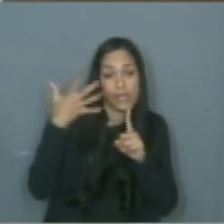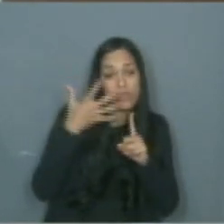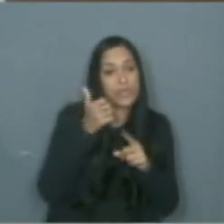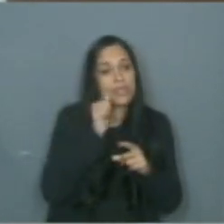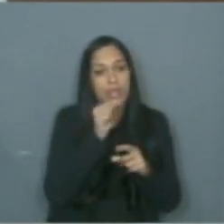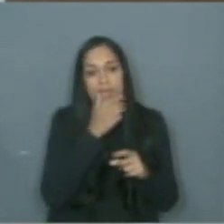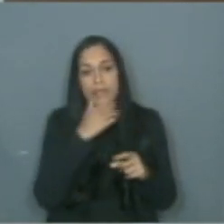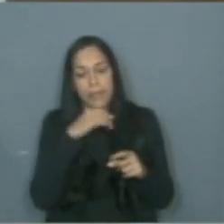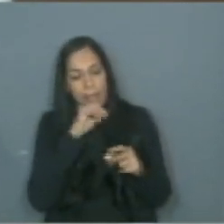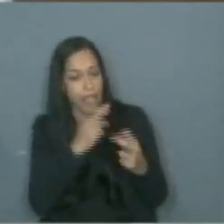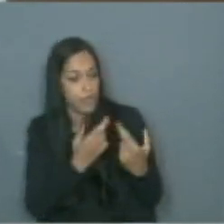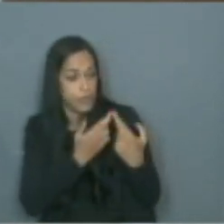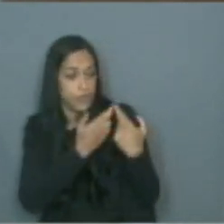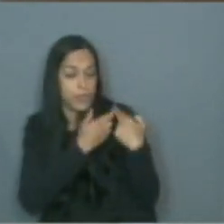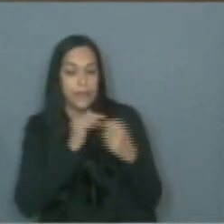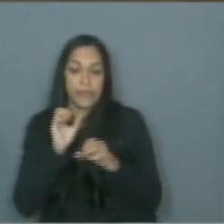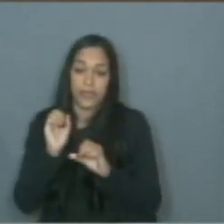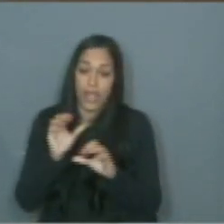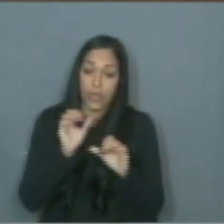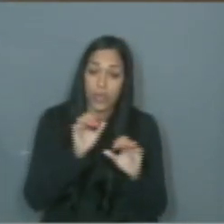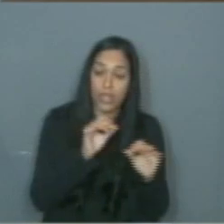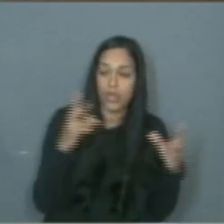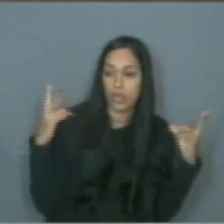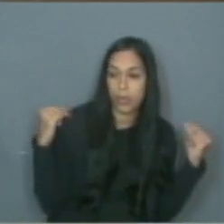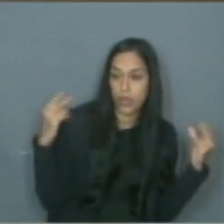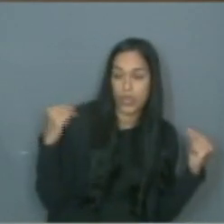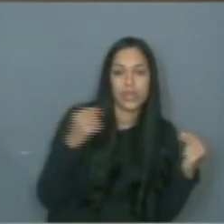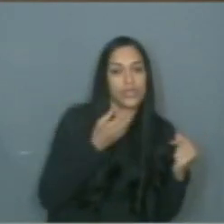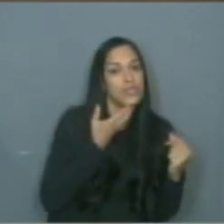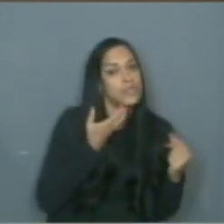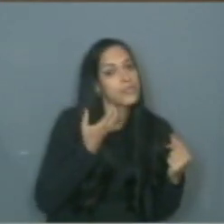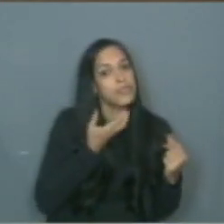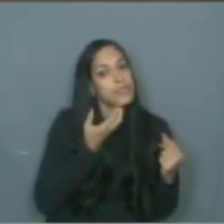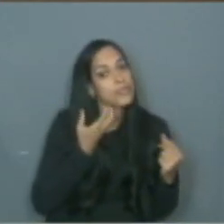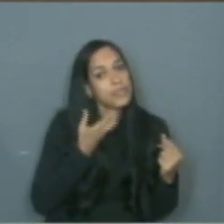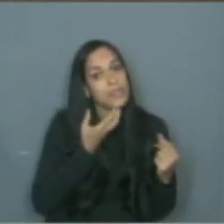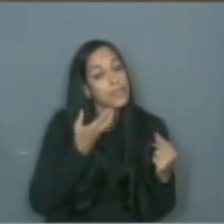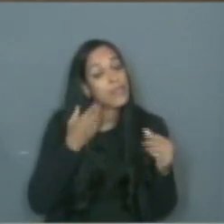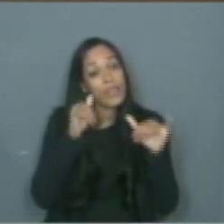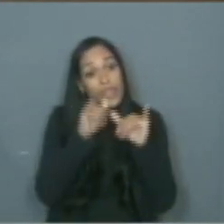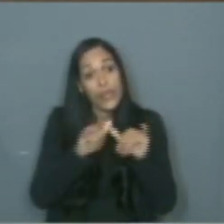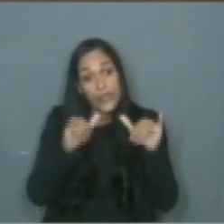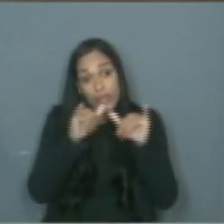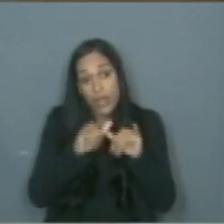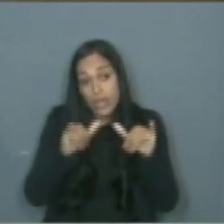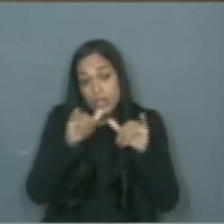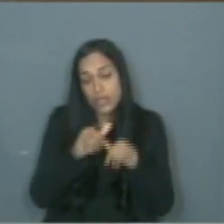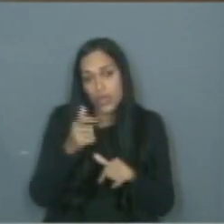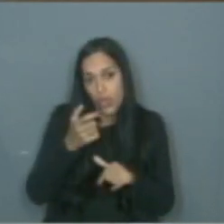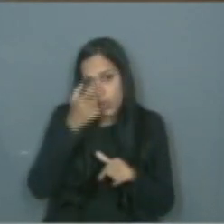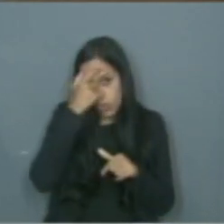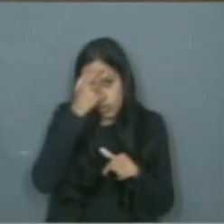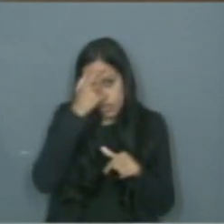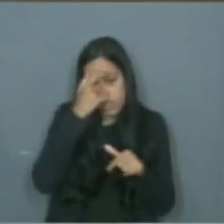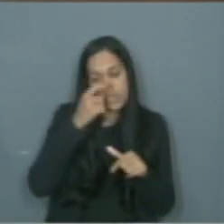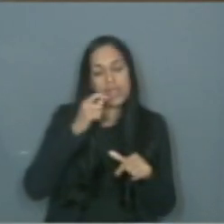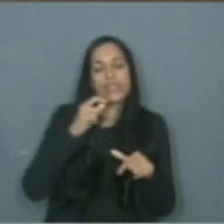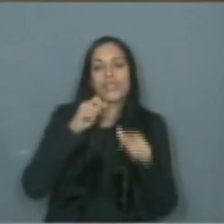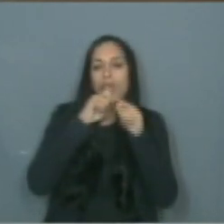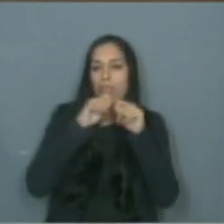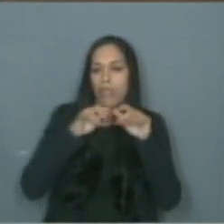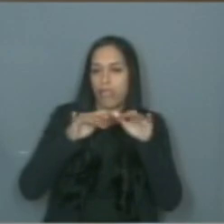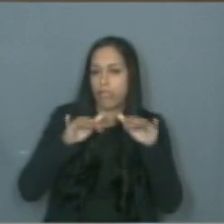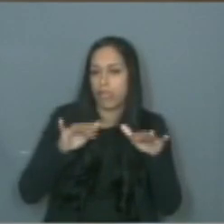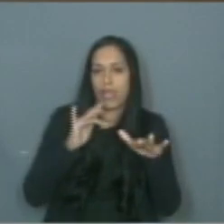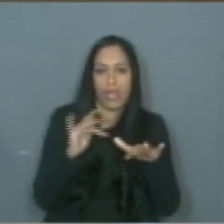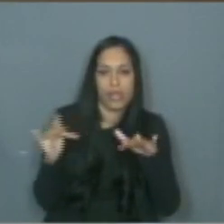pais responsáveis, educadores, motoristas, divulgação de anúncios e campanhas de conscientização nos meios de comunicação